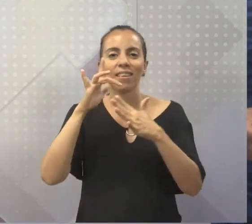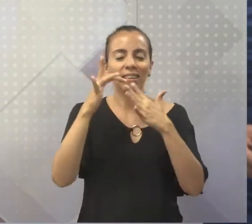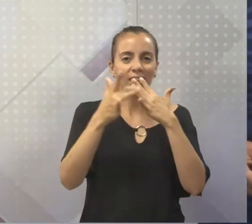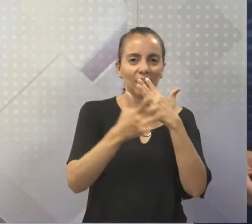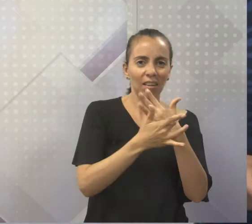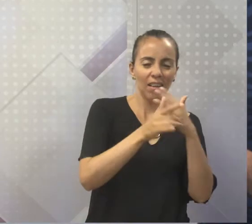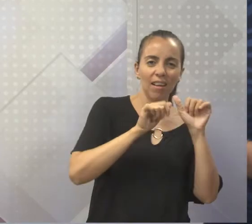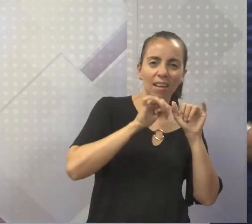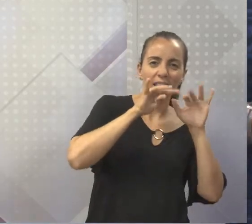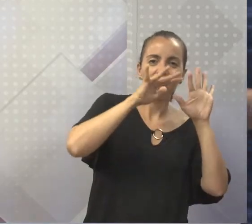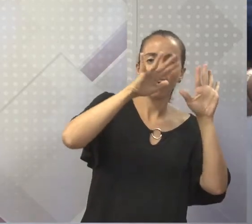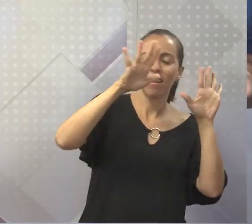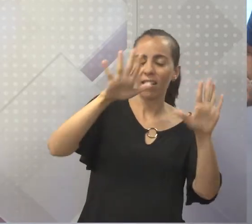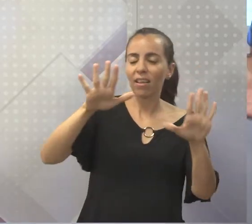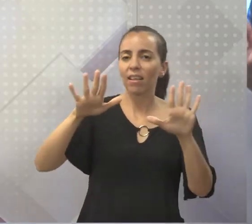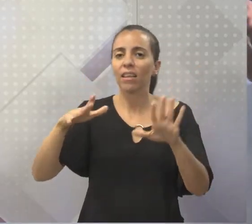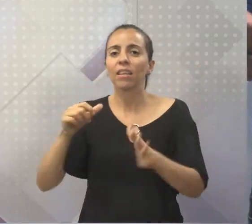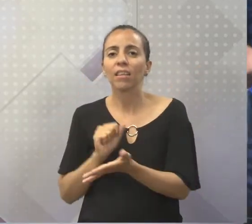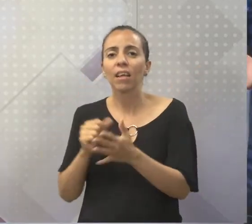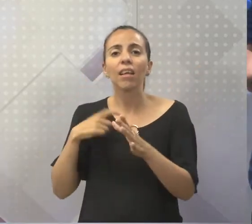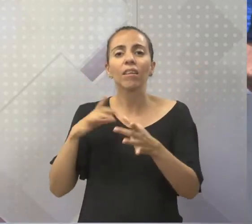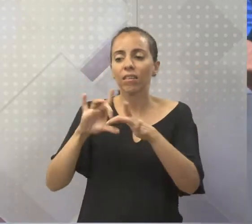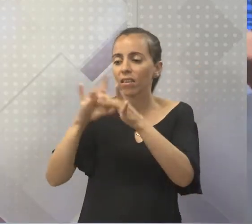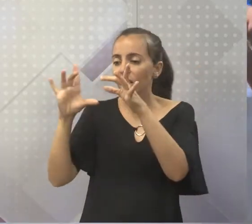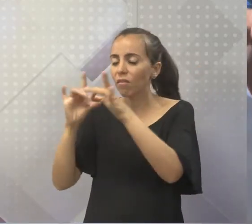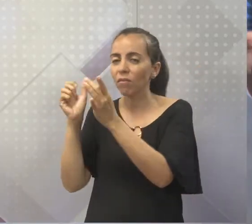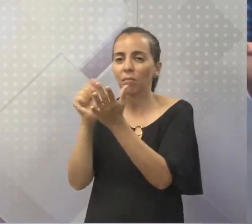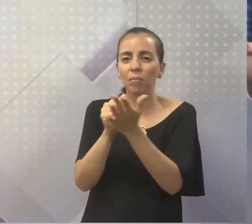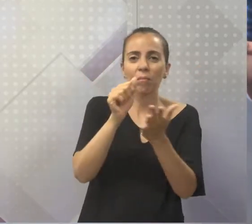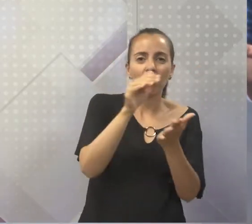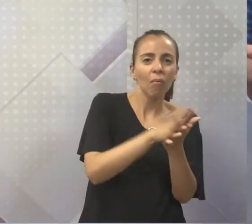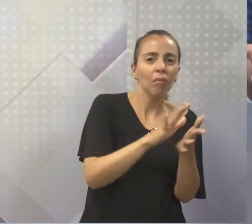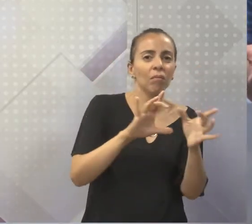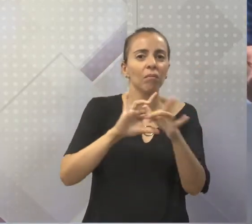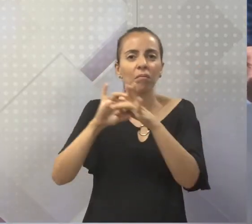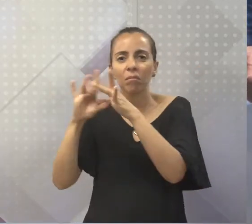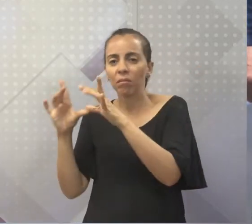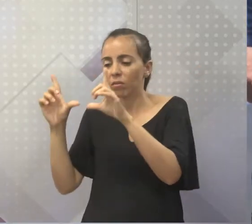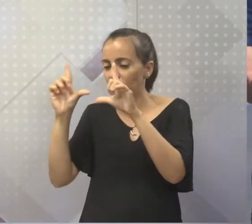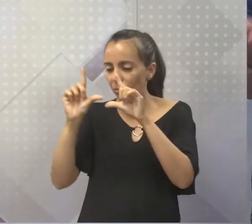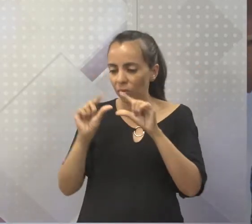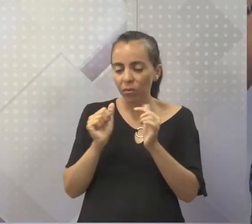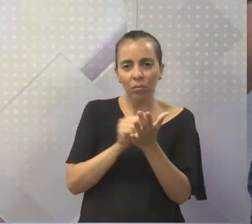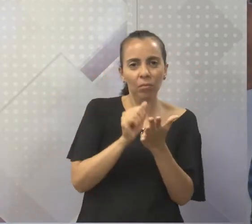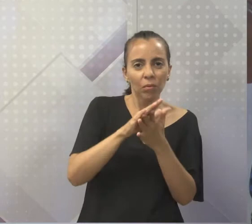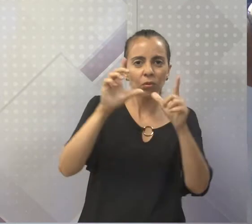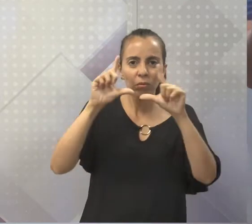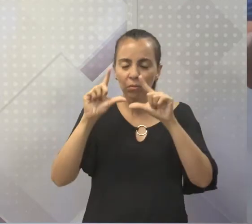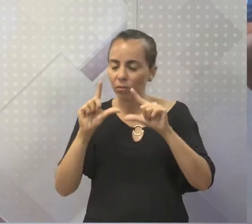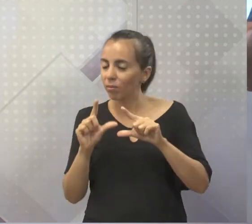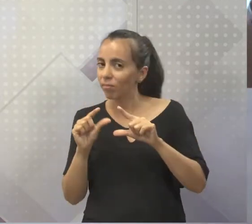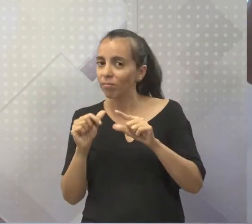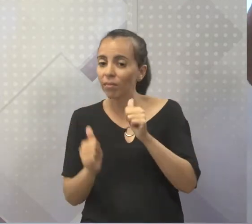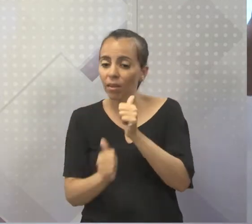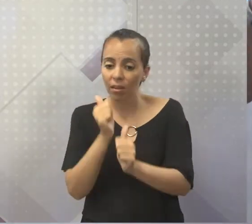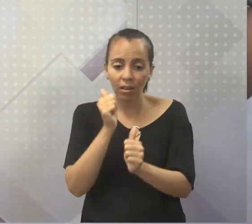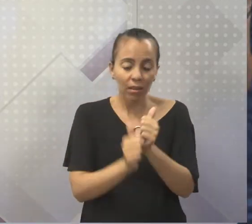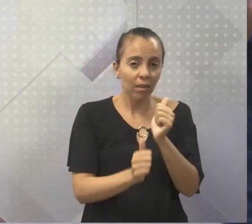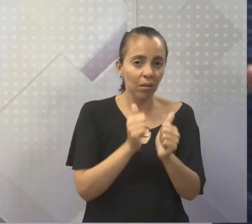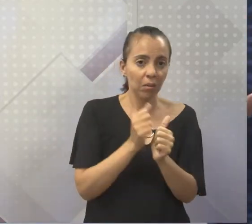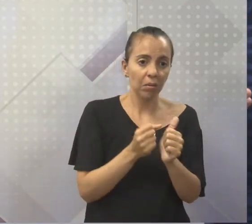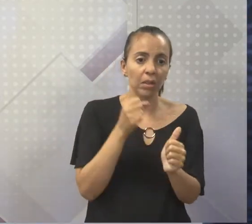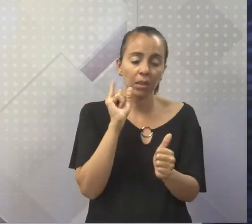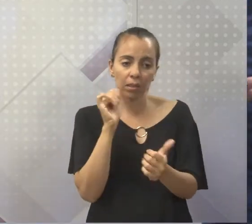governo vai liberar o imposto meu amigo não tem não tem arroz para ser vendido tanto faz o governo